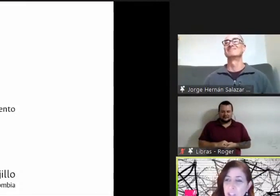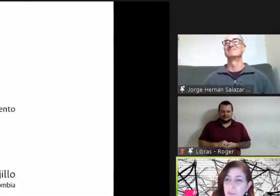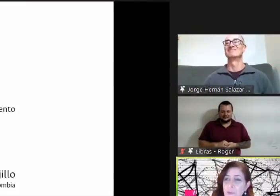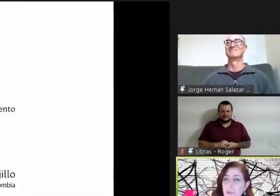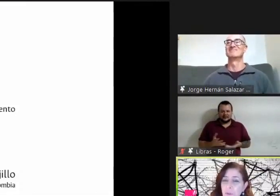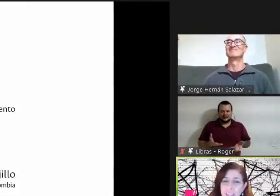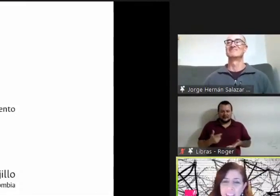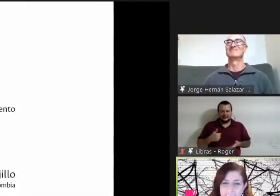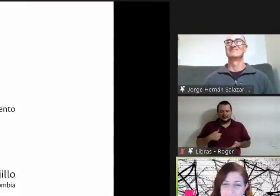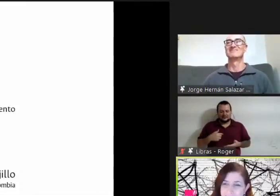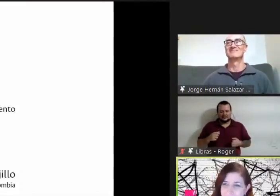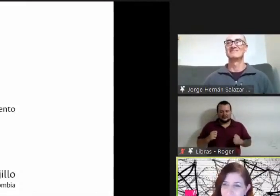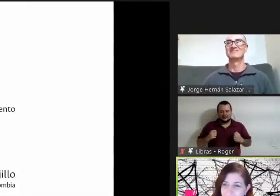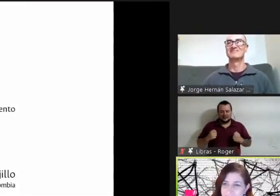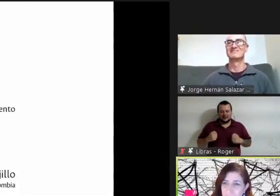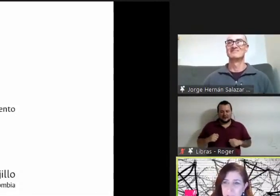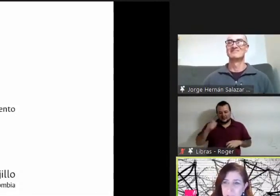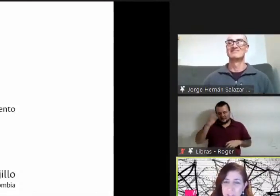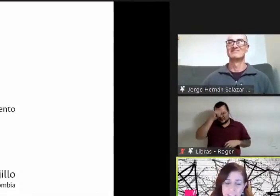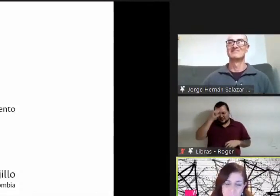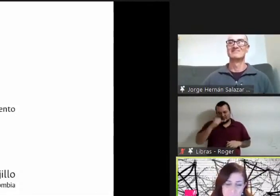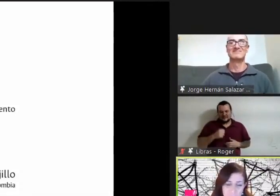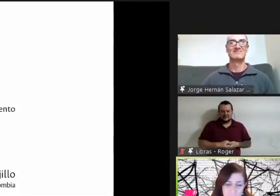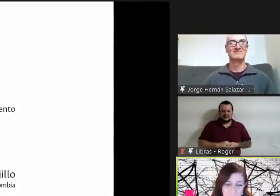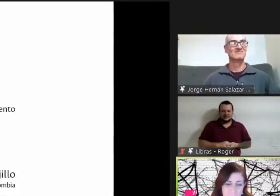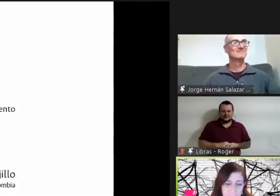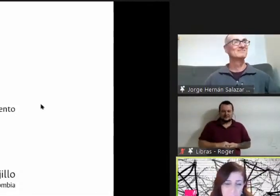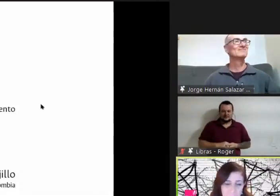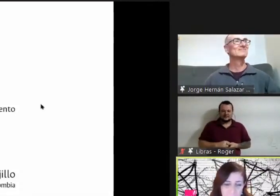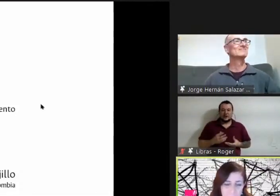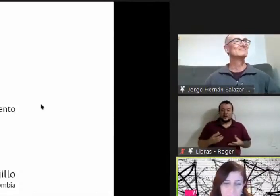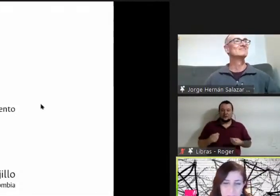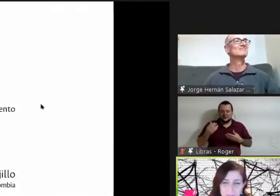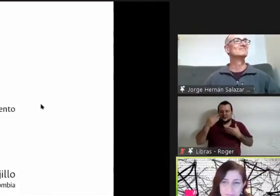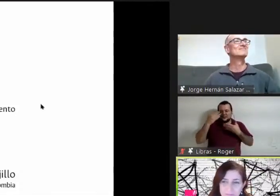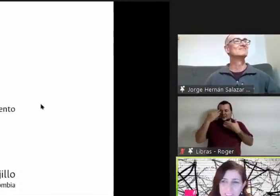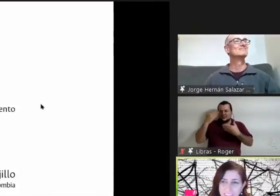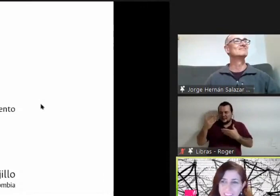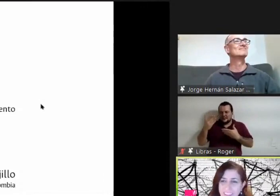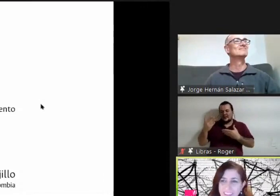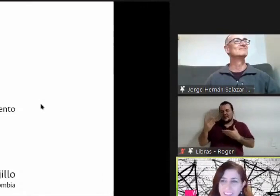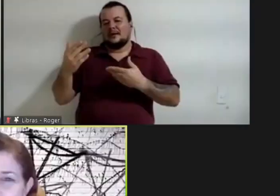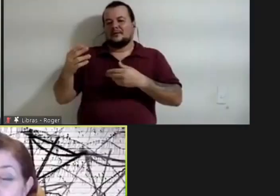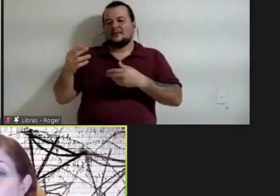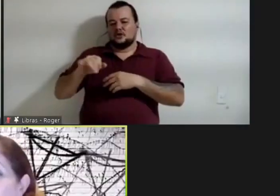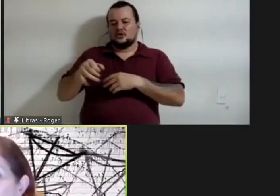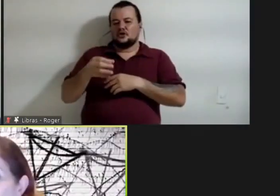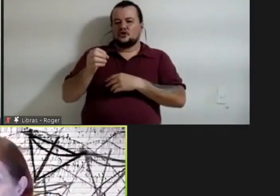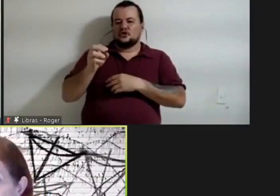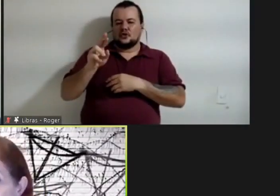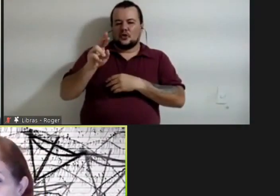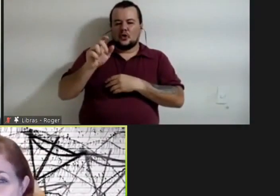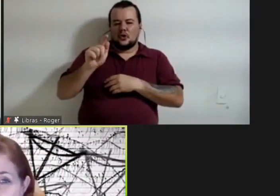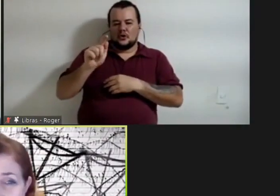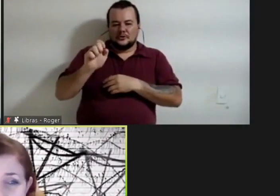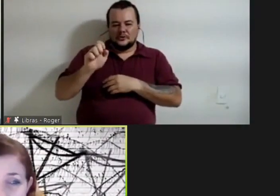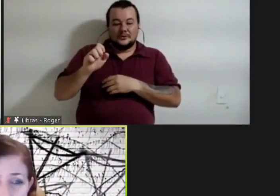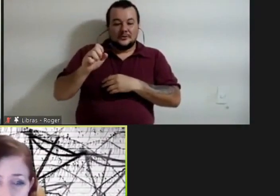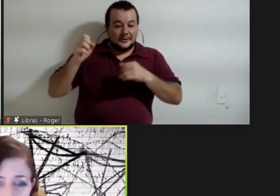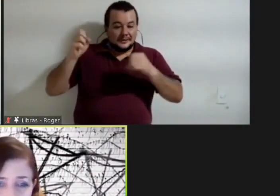Jorge, Jorge, muito obrigada. Você trouxe realmente um tema muito desafiador.